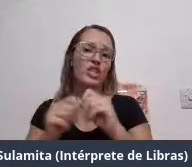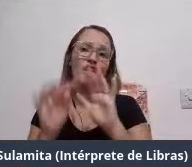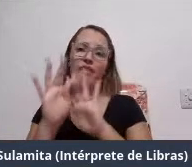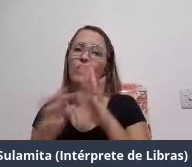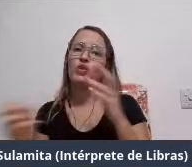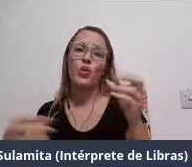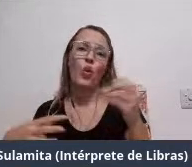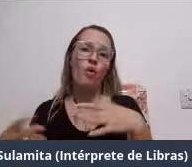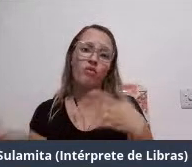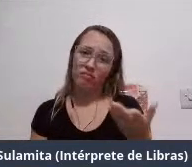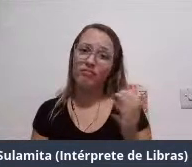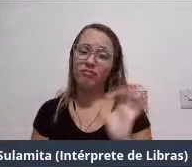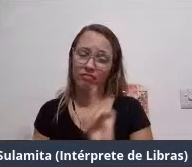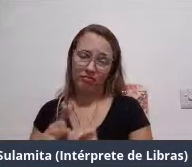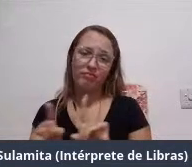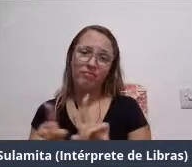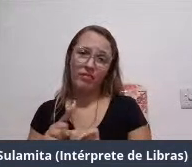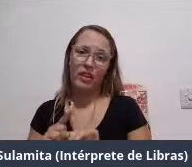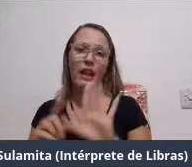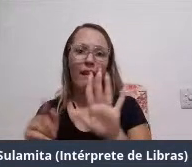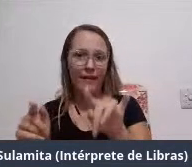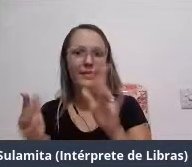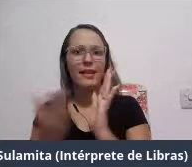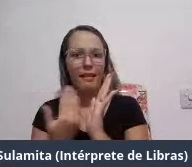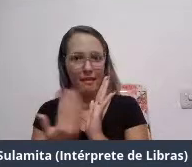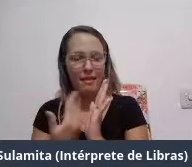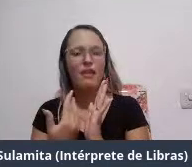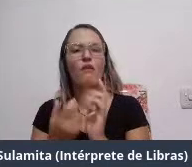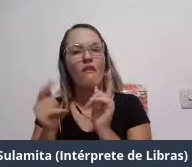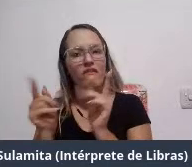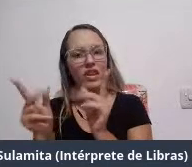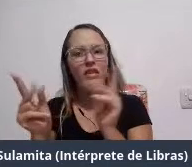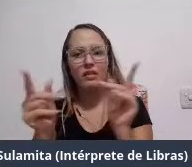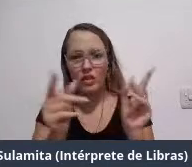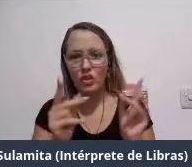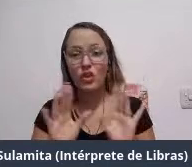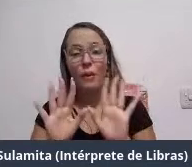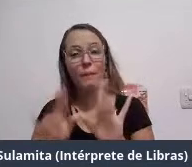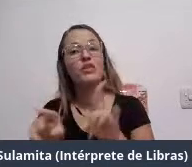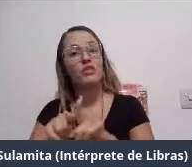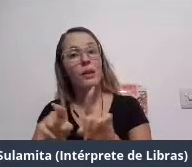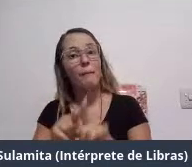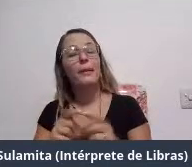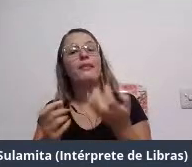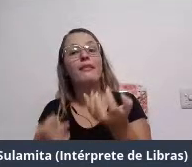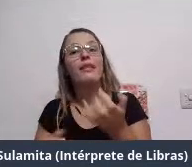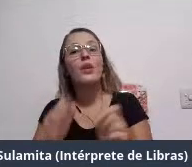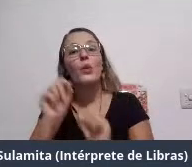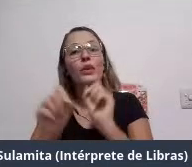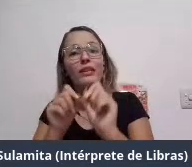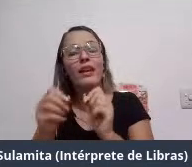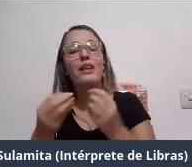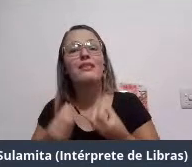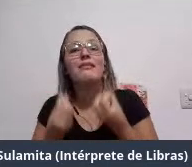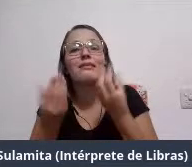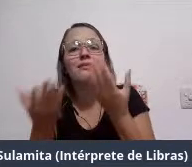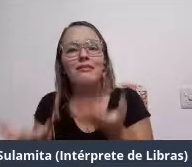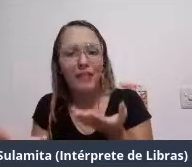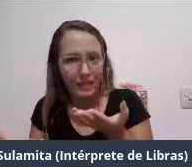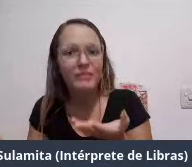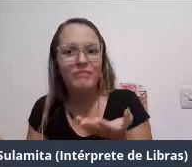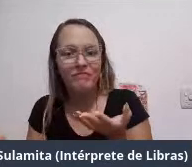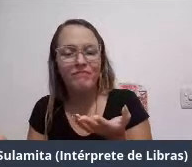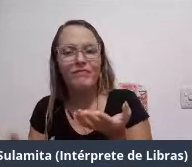livro, ele foi vendido, mas também, desde o início, a gente queria que ele fosse disponibilizado. Ele foi uma